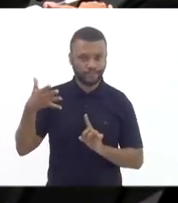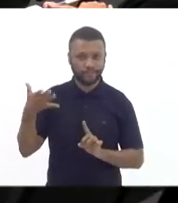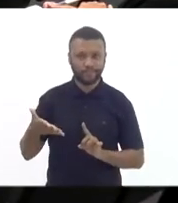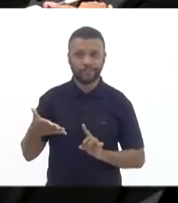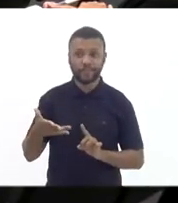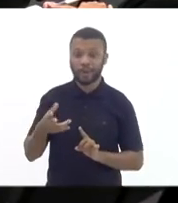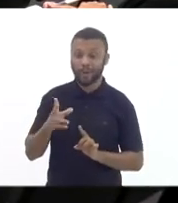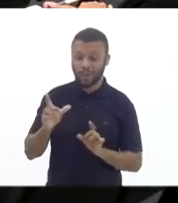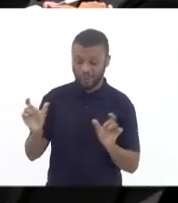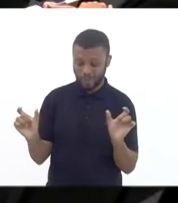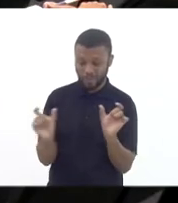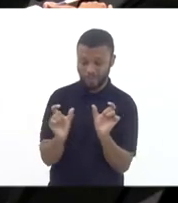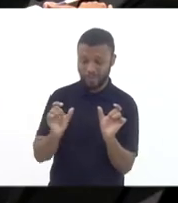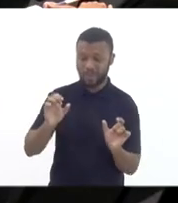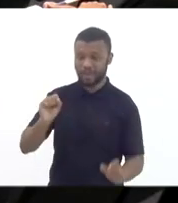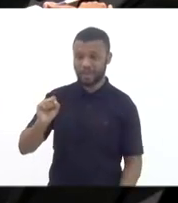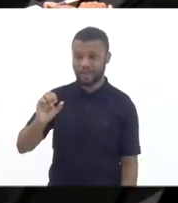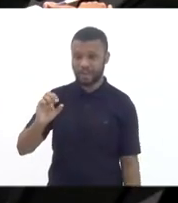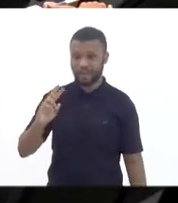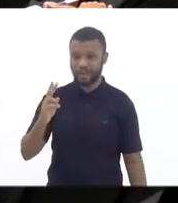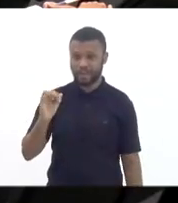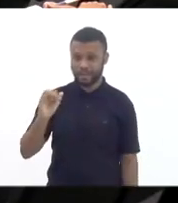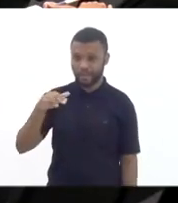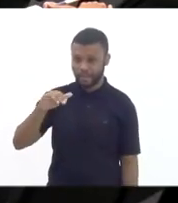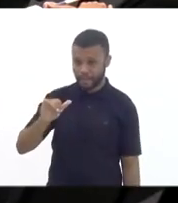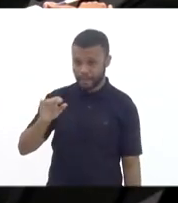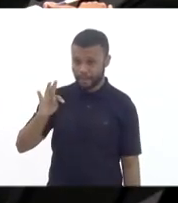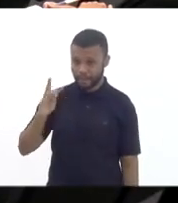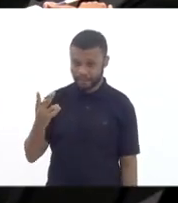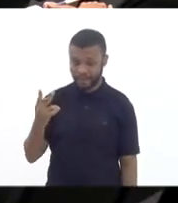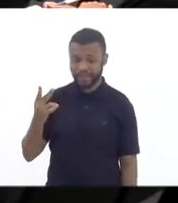Igualzinho. A Schmidt na Alemanha é igual o Silva. Ah,